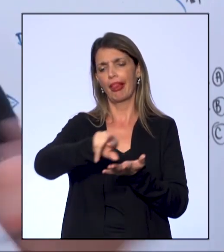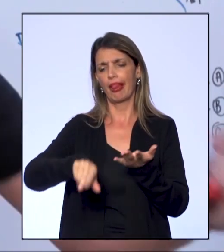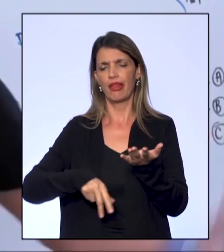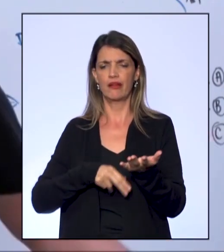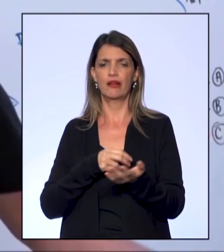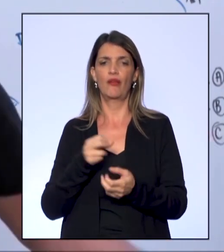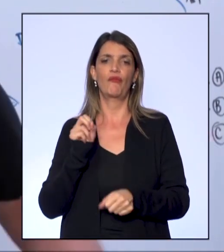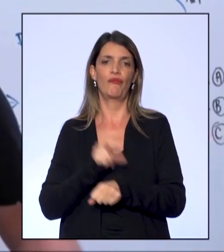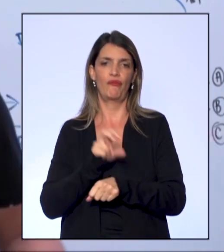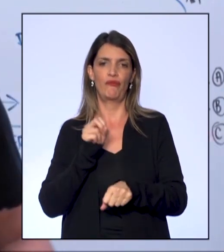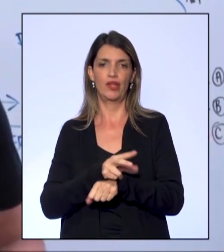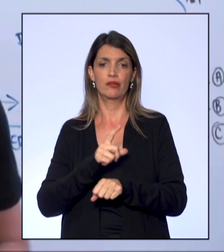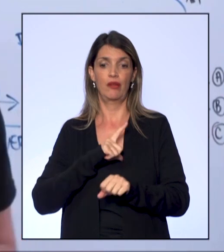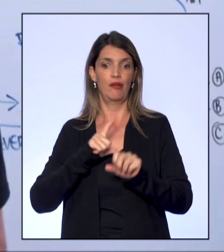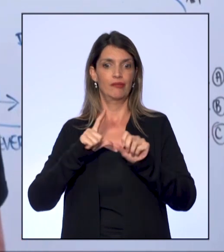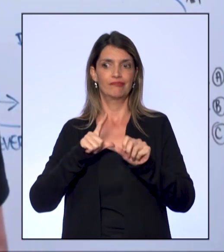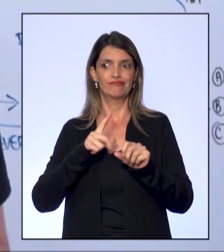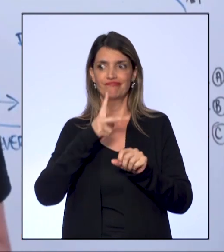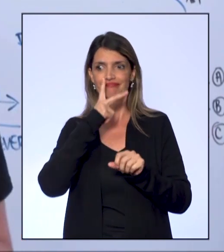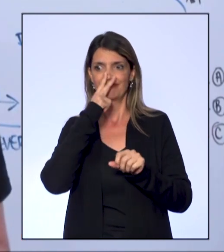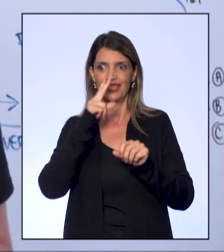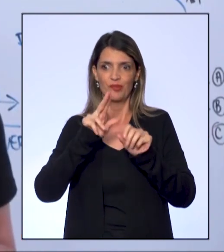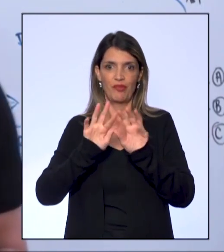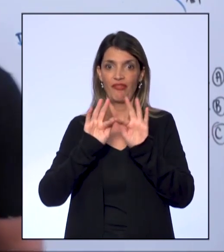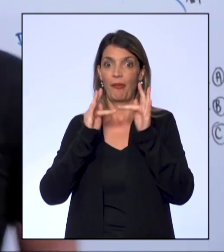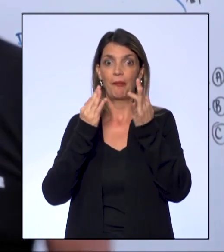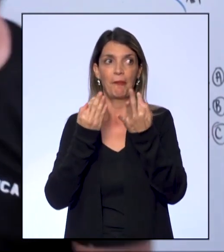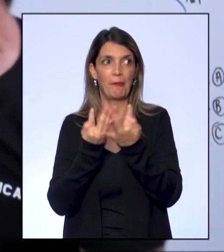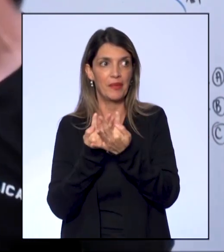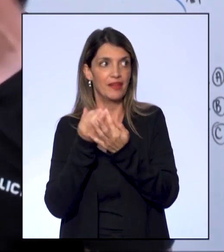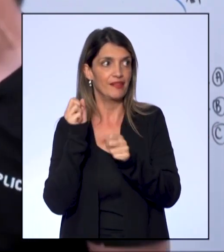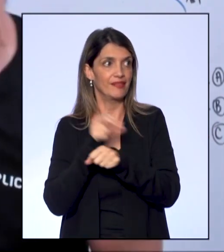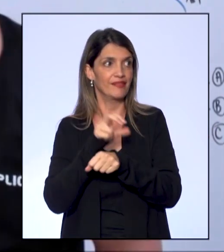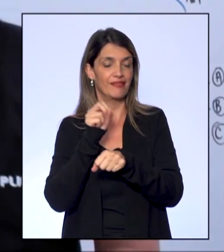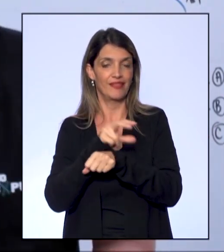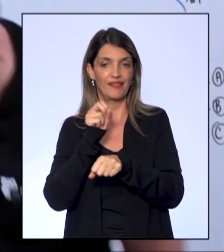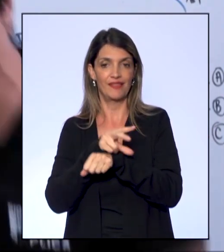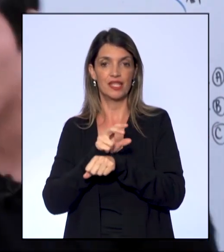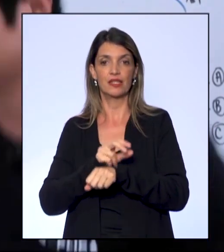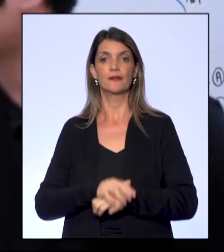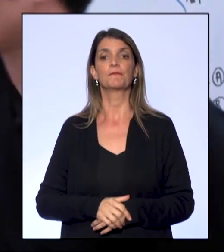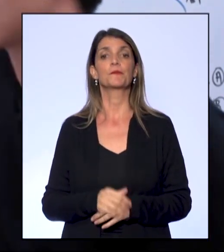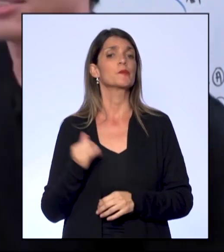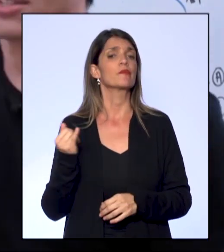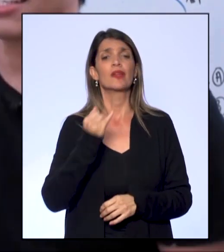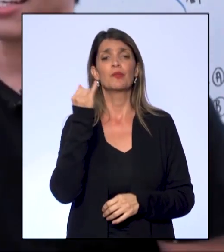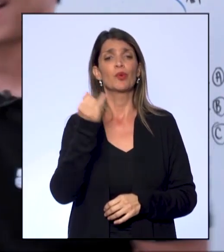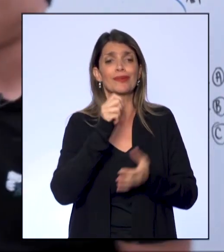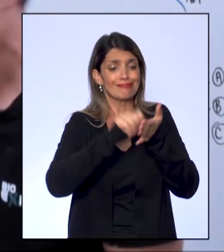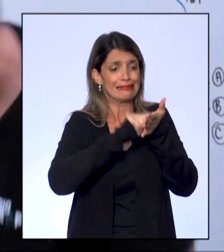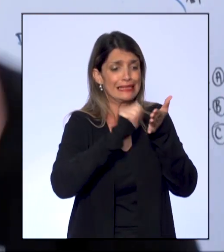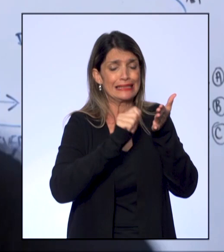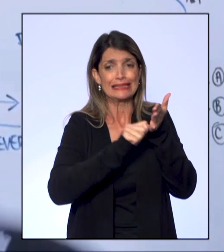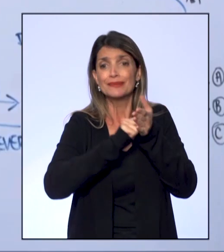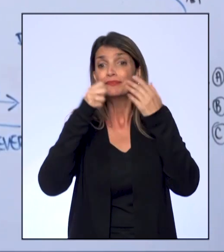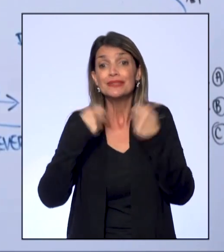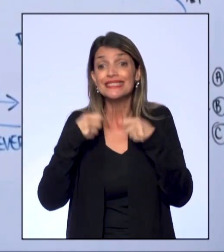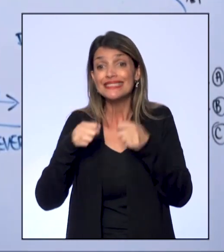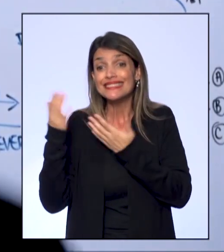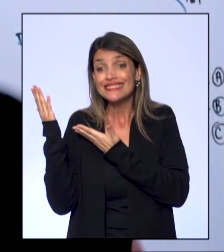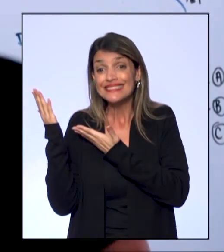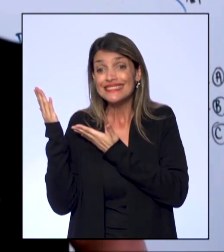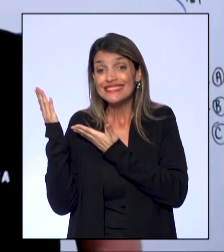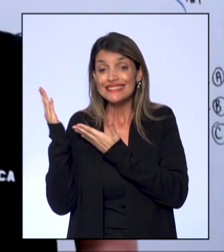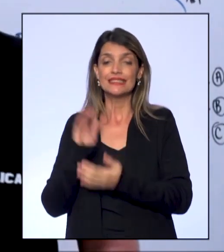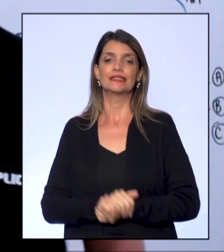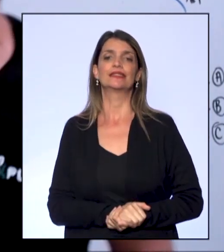Existe uma família de coronavírus. E o especificamente que a gente está trabalhando agora, se vier em prova, por isso que é importante anotar isso aqui, galera. Ele, olha